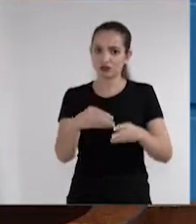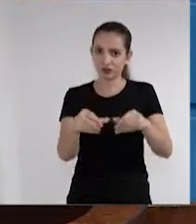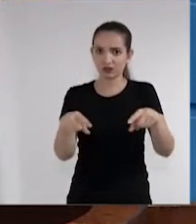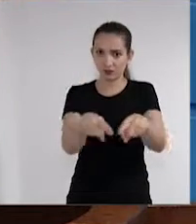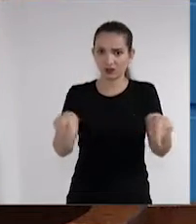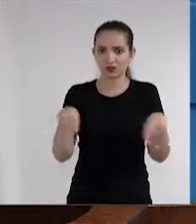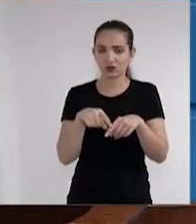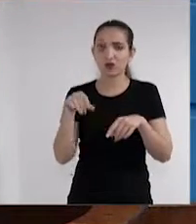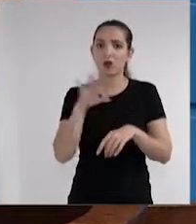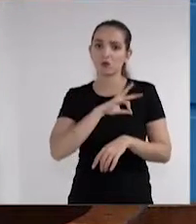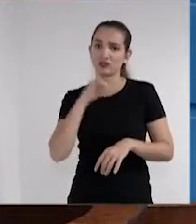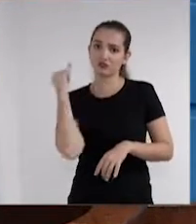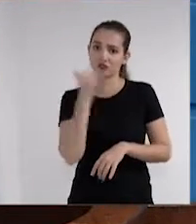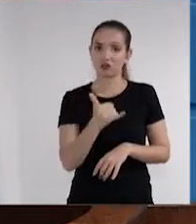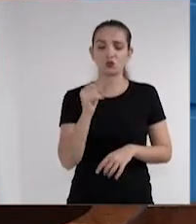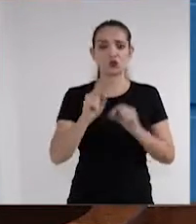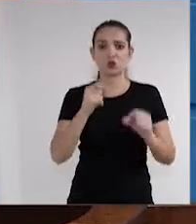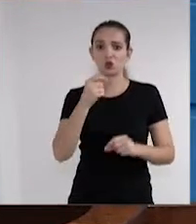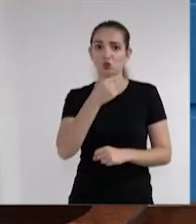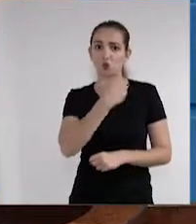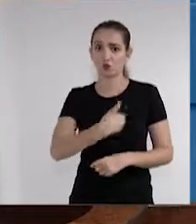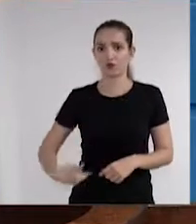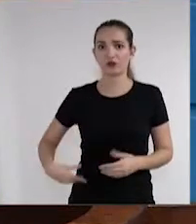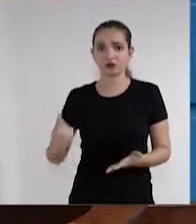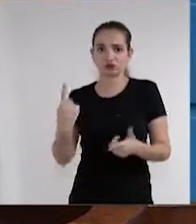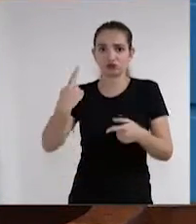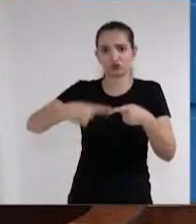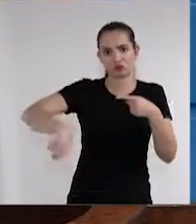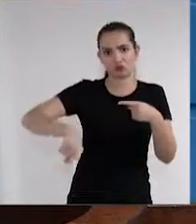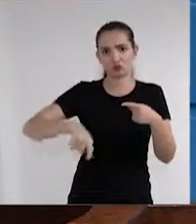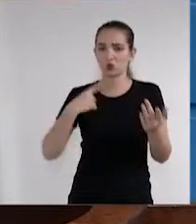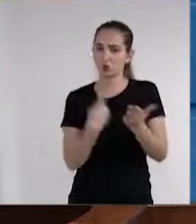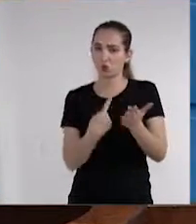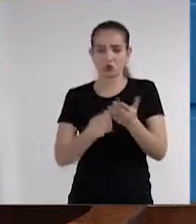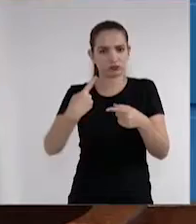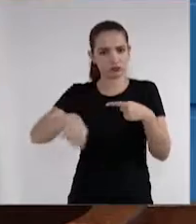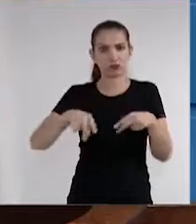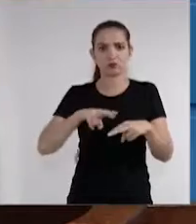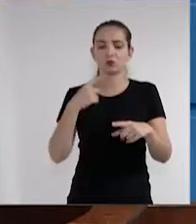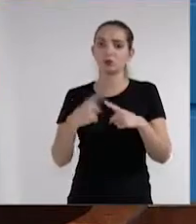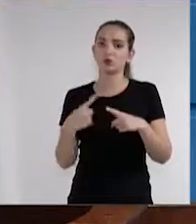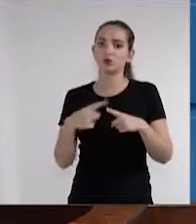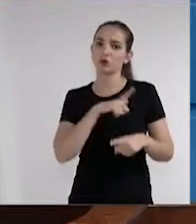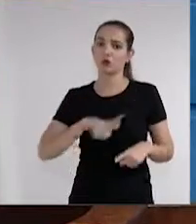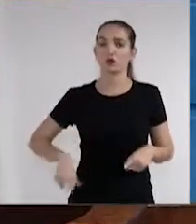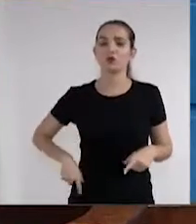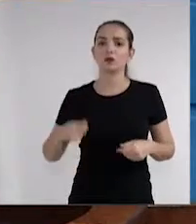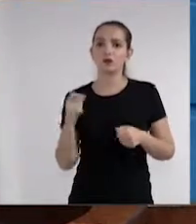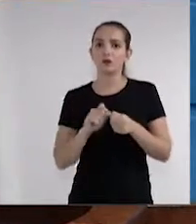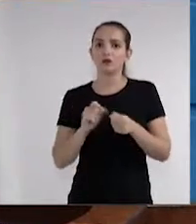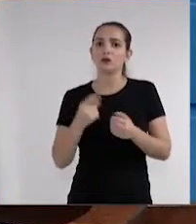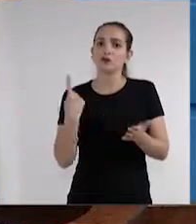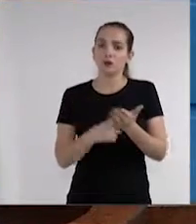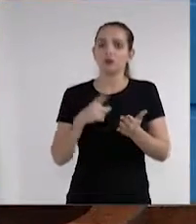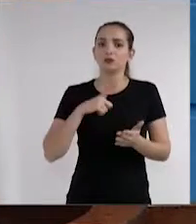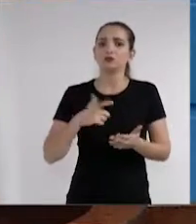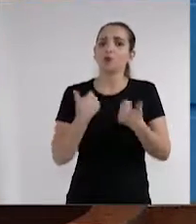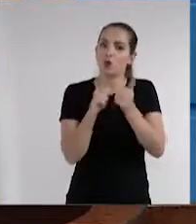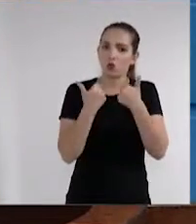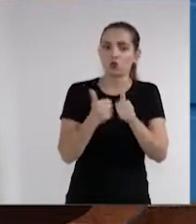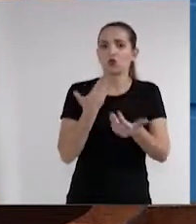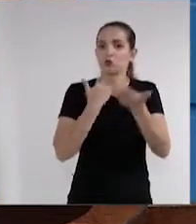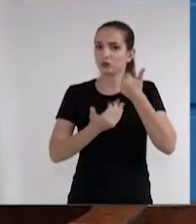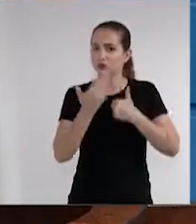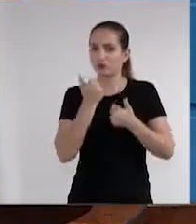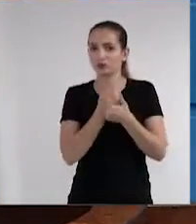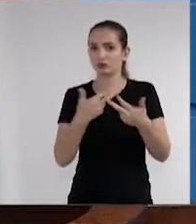pela polícia que o governo não iria cumprir o acordo. Portanto, o governo fez um acordo que seria ônibus, alimentos, nada